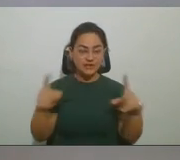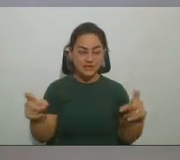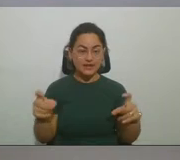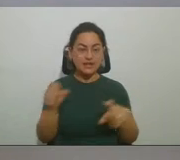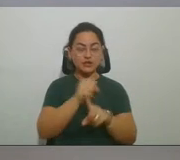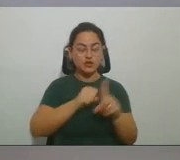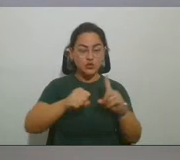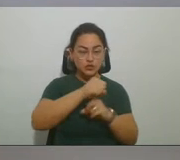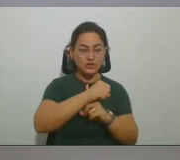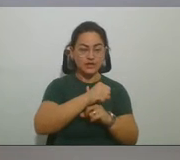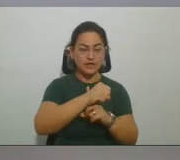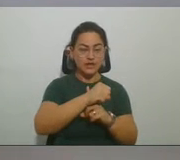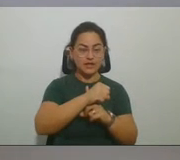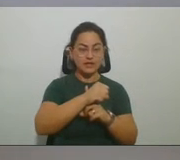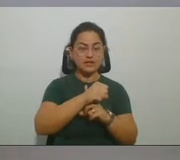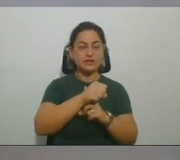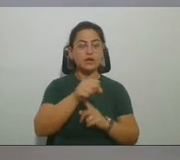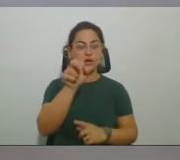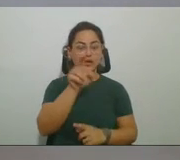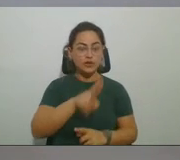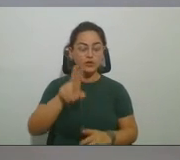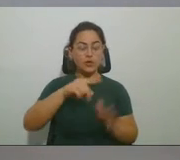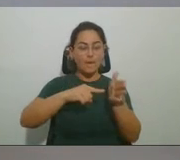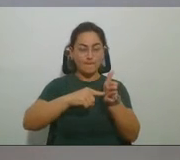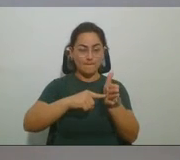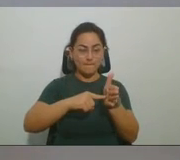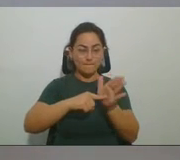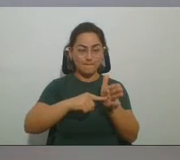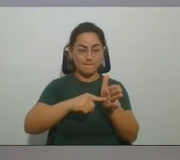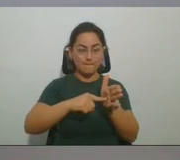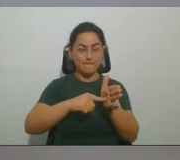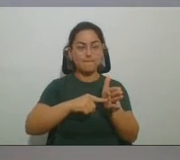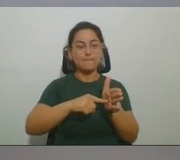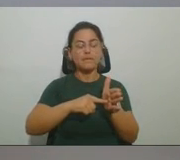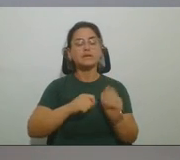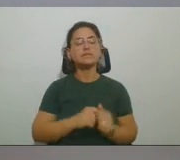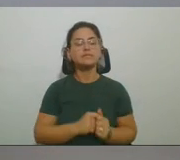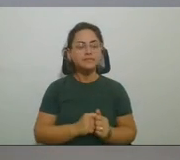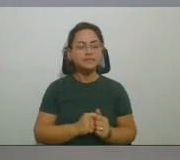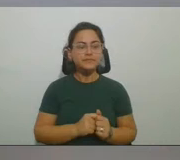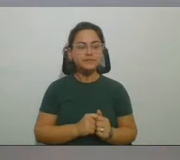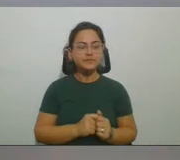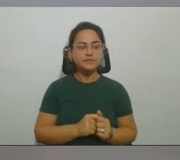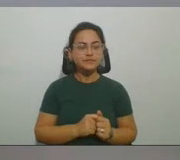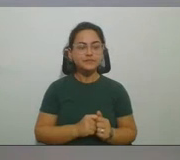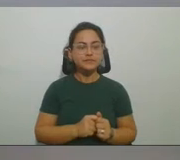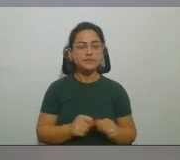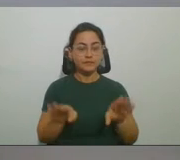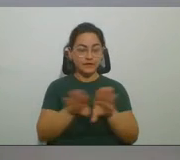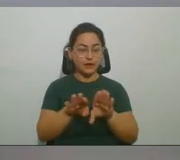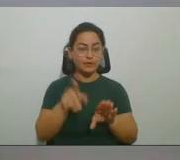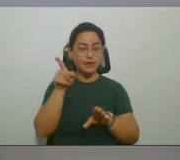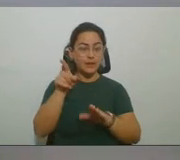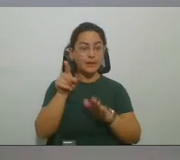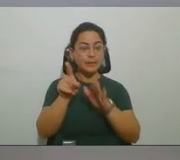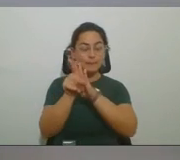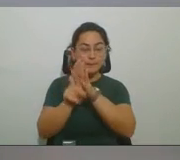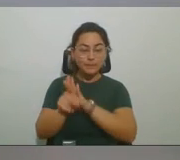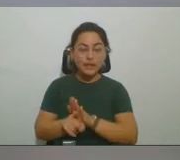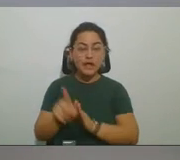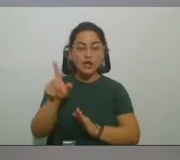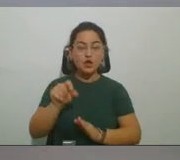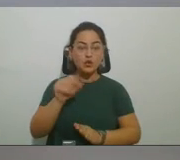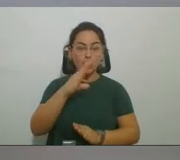Ciências Sociais da Universidade de Buenos Aires e é também investigadora principal